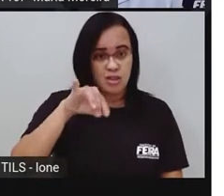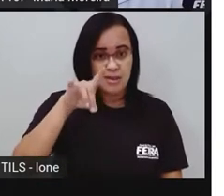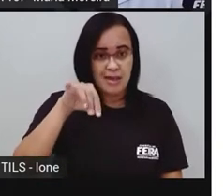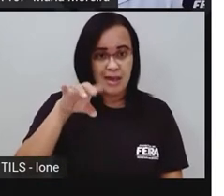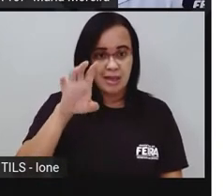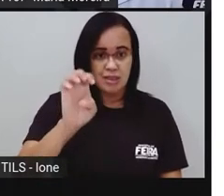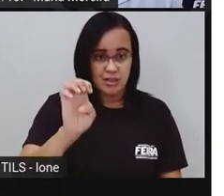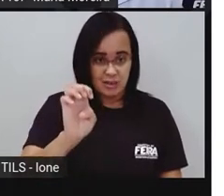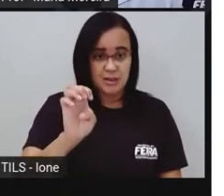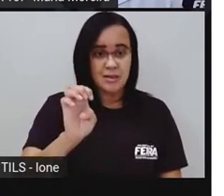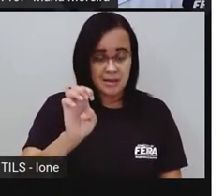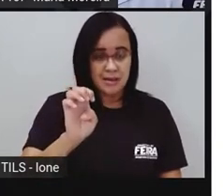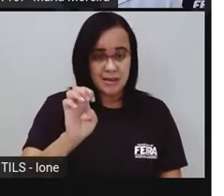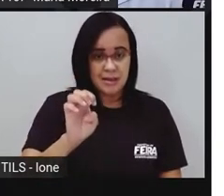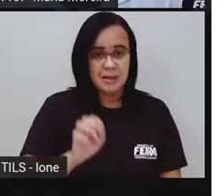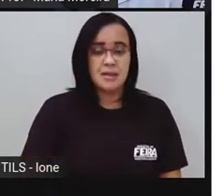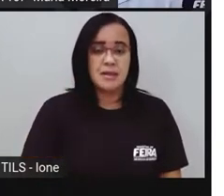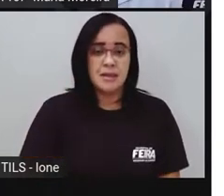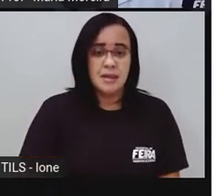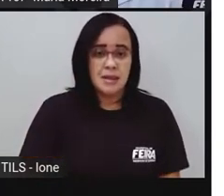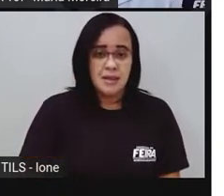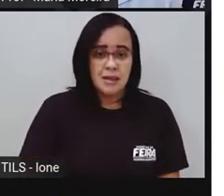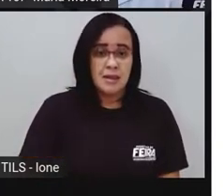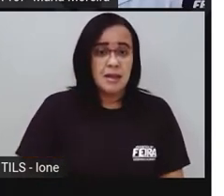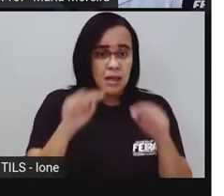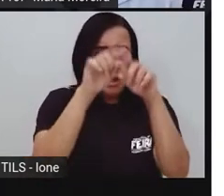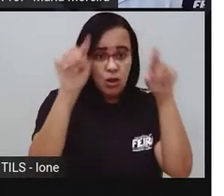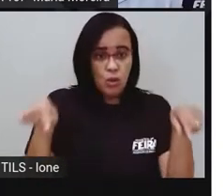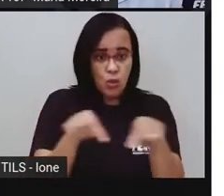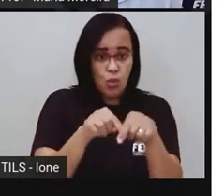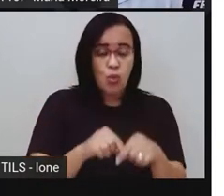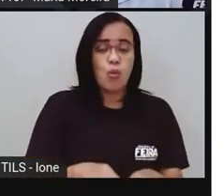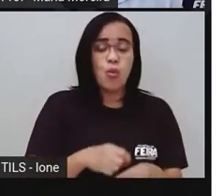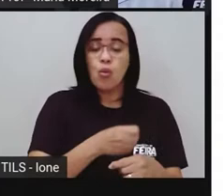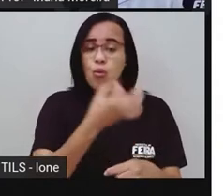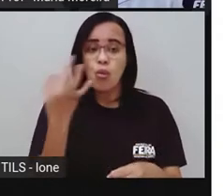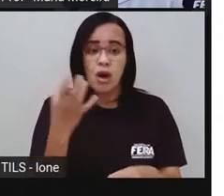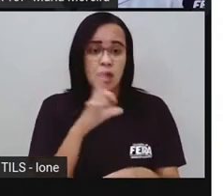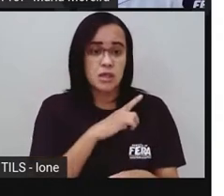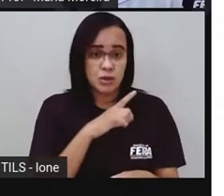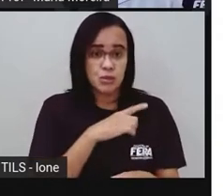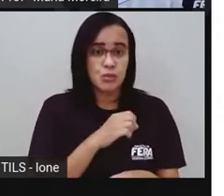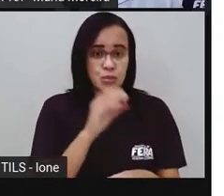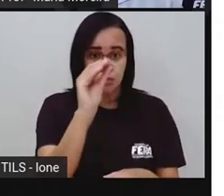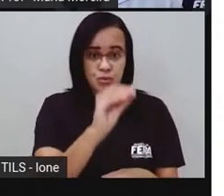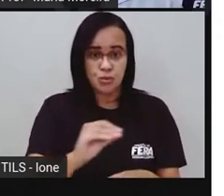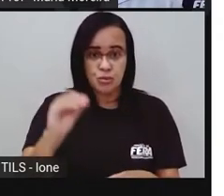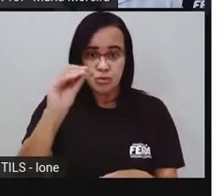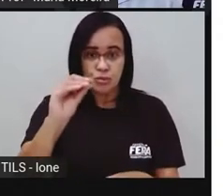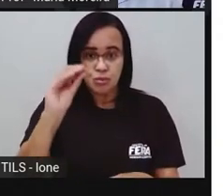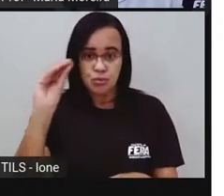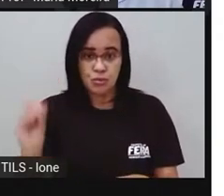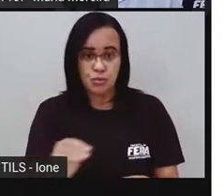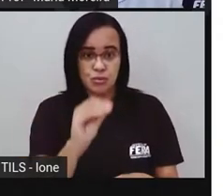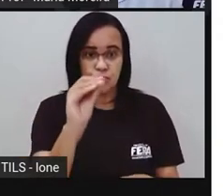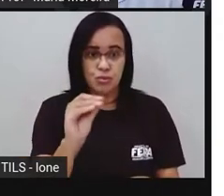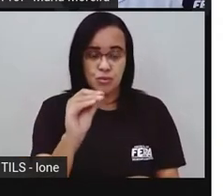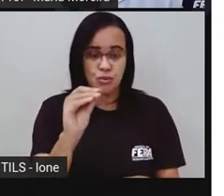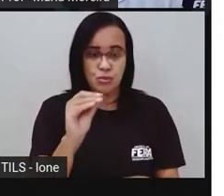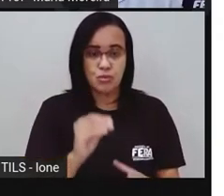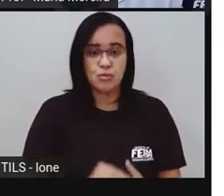É exatamente esse aqui o nosso quadro de valor de lugar então ó mil